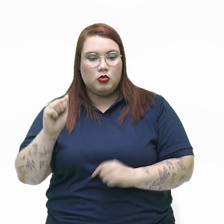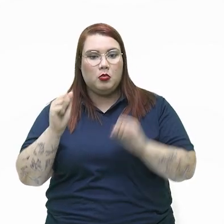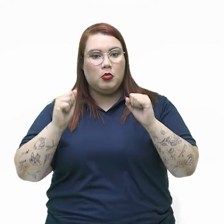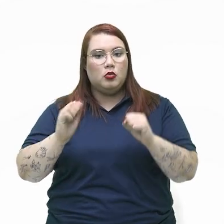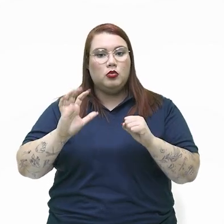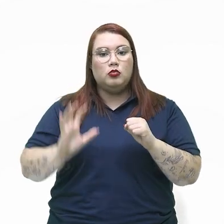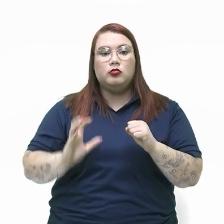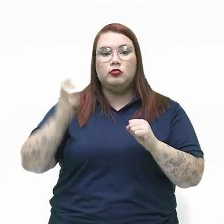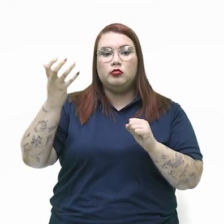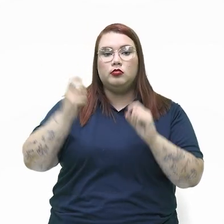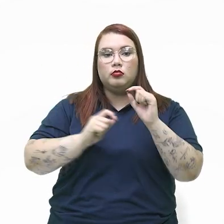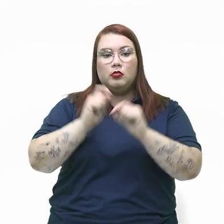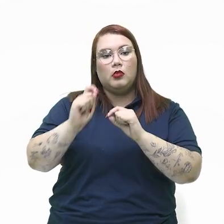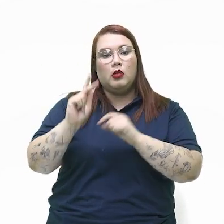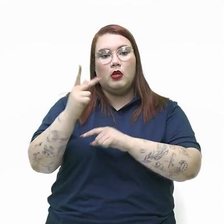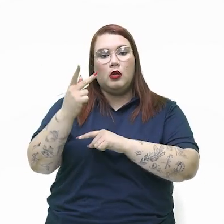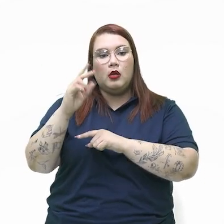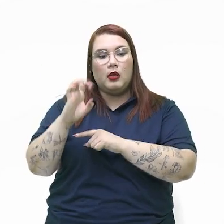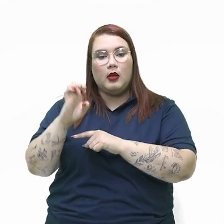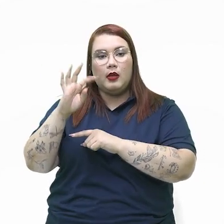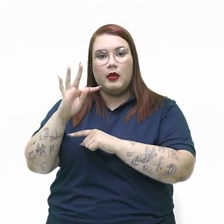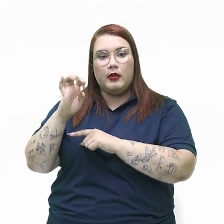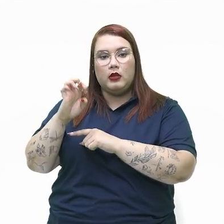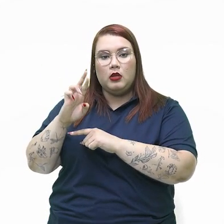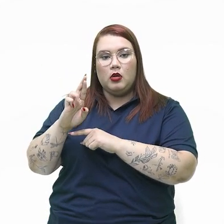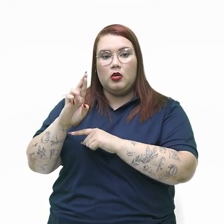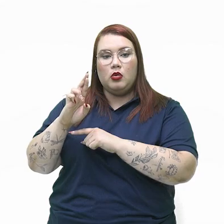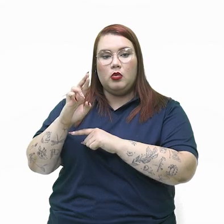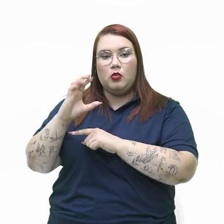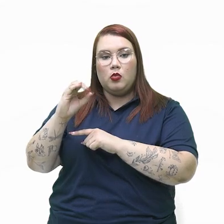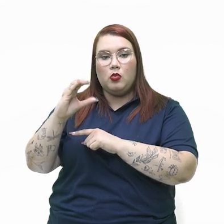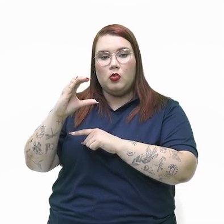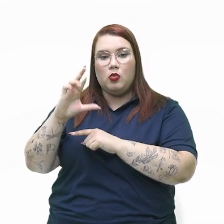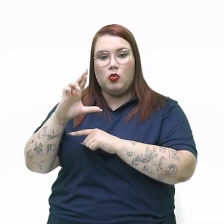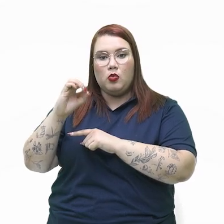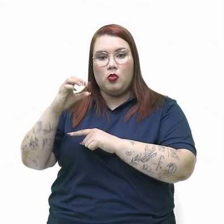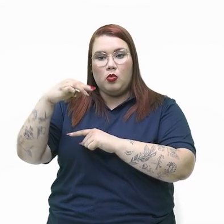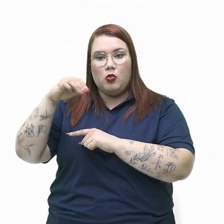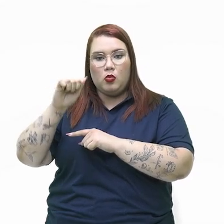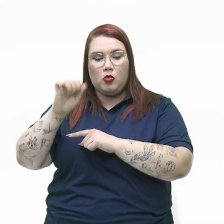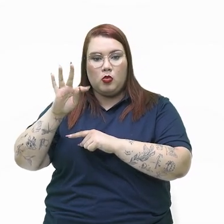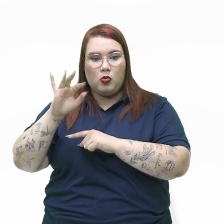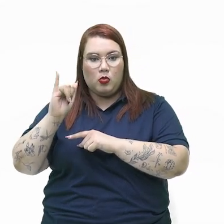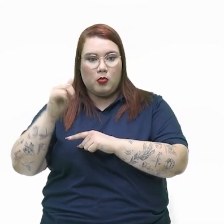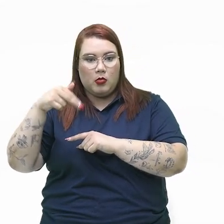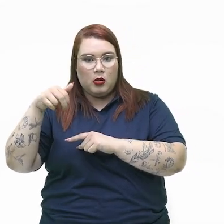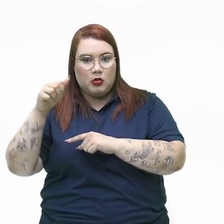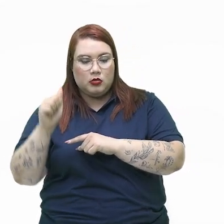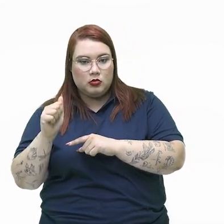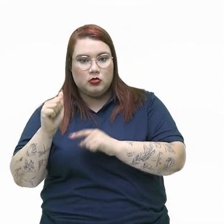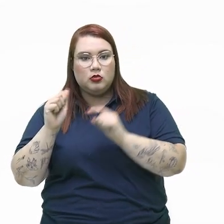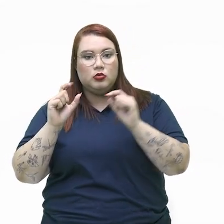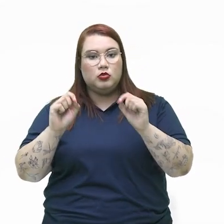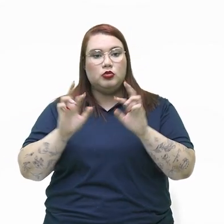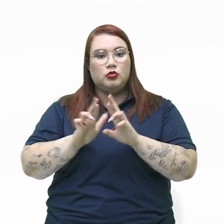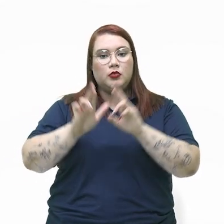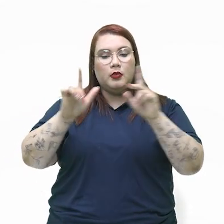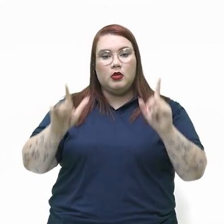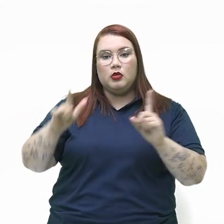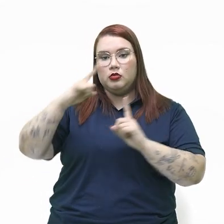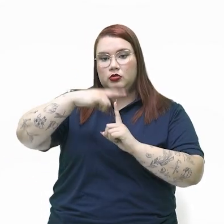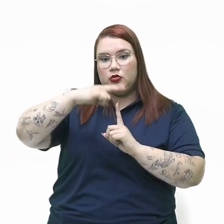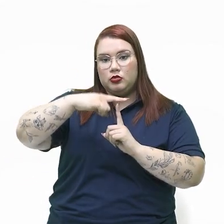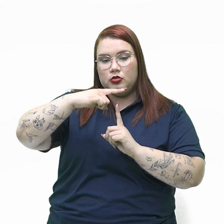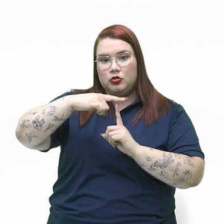exemplo, a heterocromatina, né, constitutiva alongada, que é um processo, né, especial,